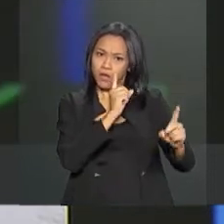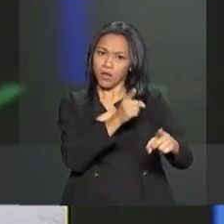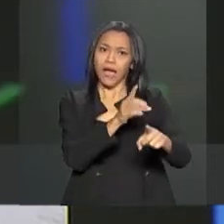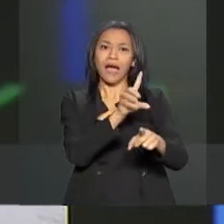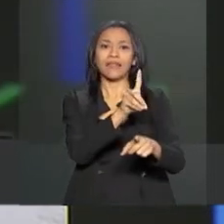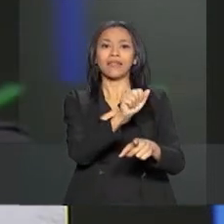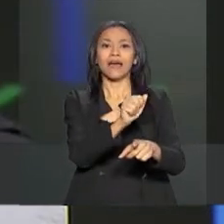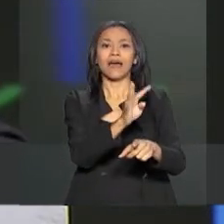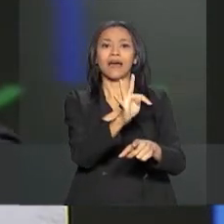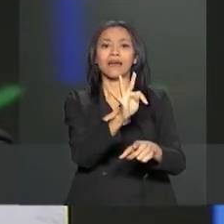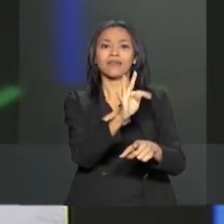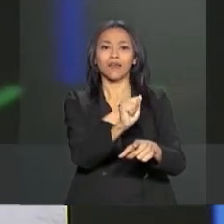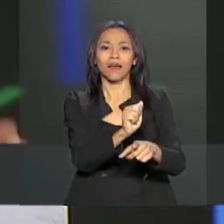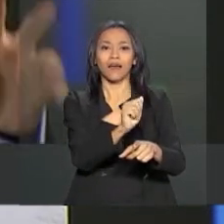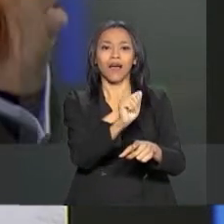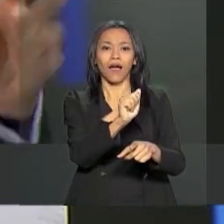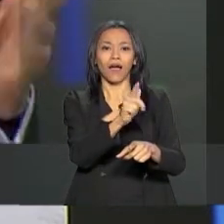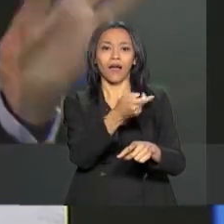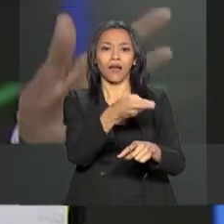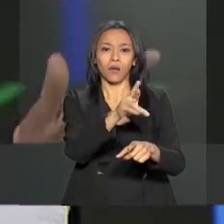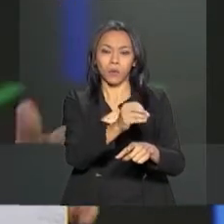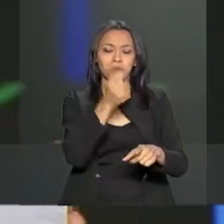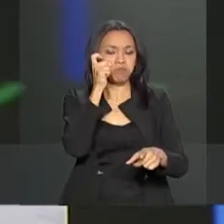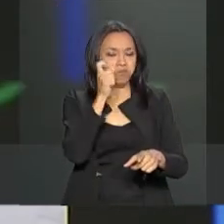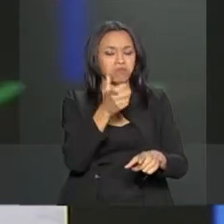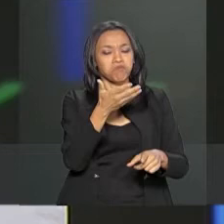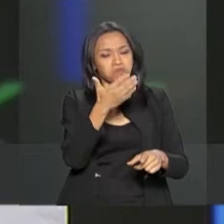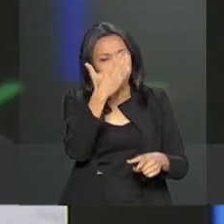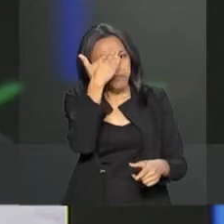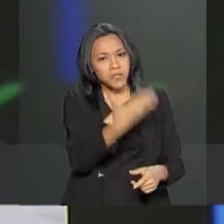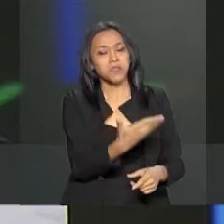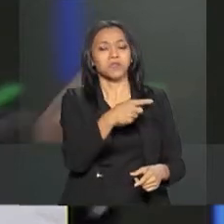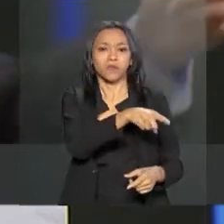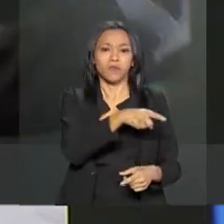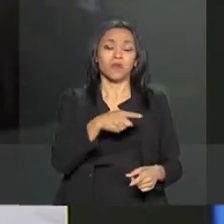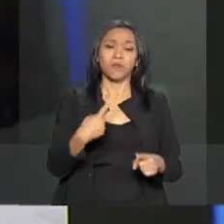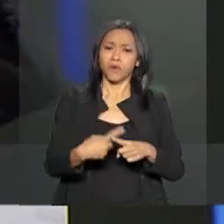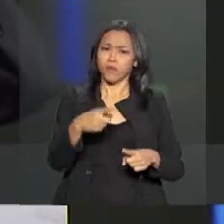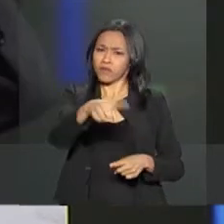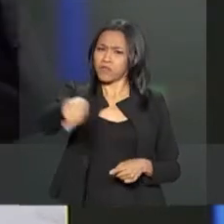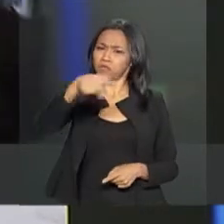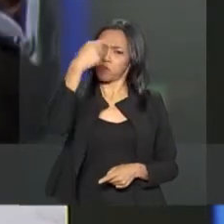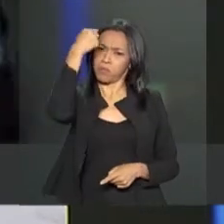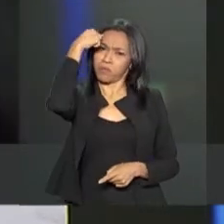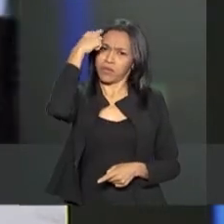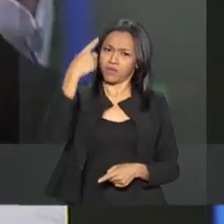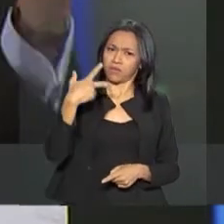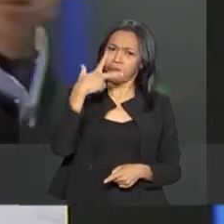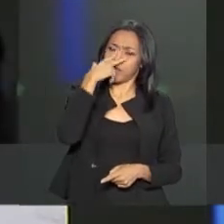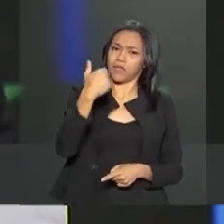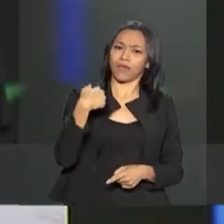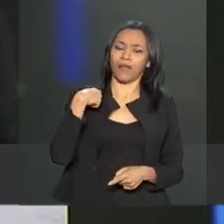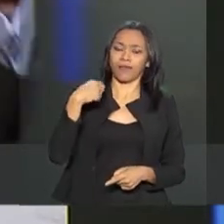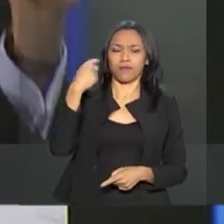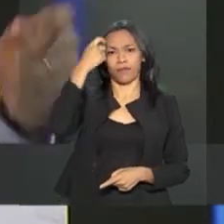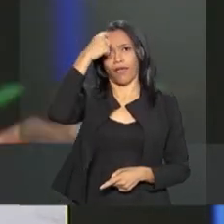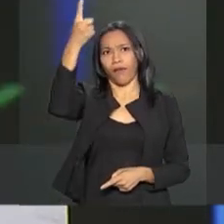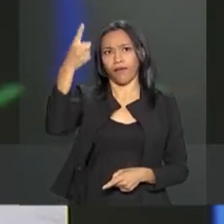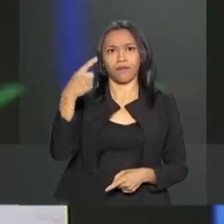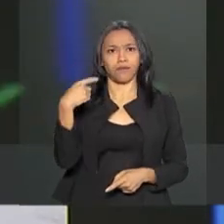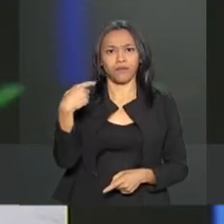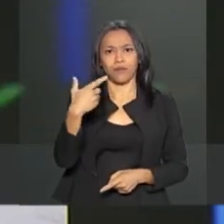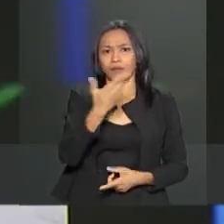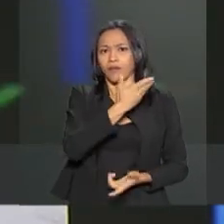coisas é interessante. Não pensem que, naturalmente não pensam, né? Que o presidente da República tem as ideias mais mirabolantes, mais extraordinárias,